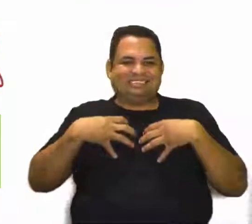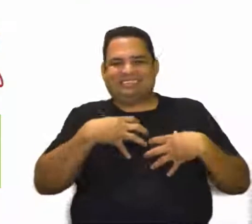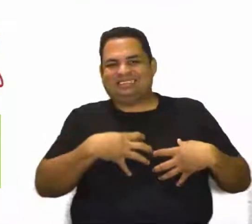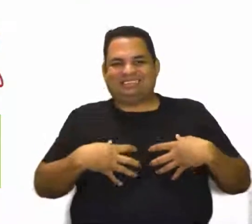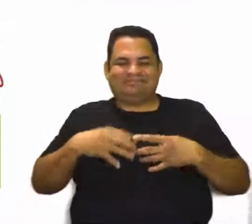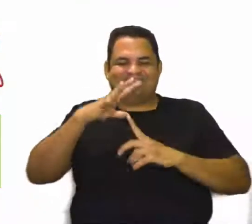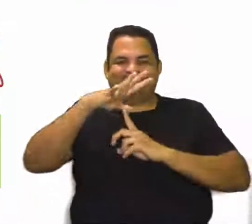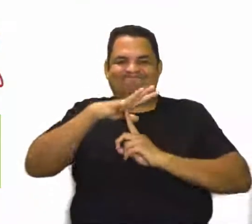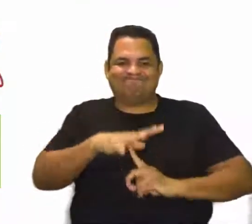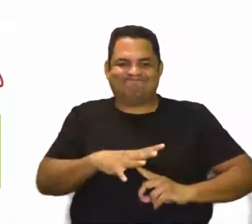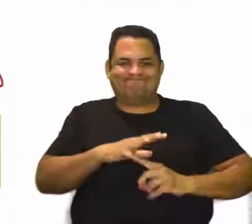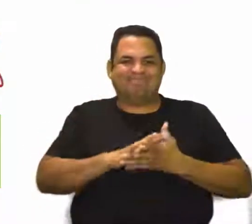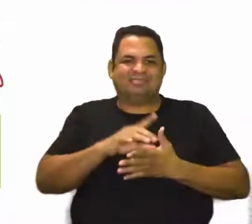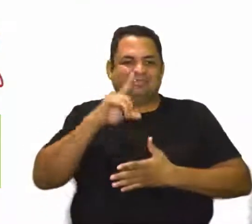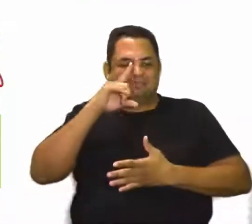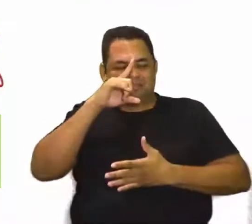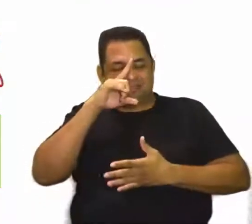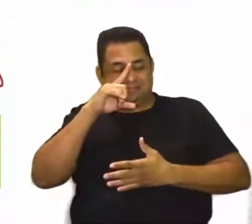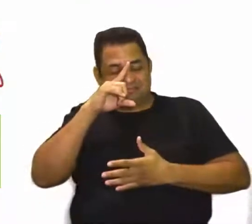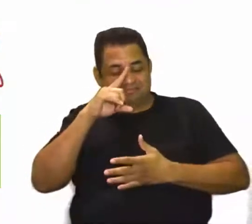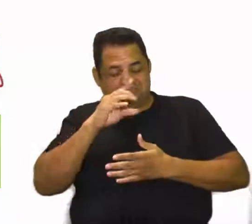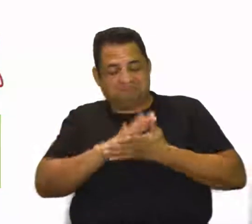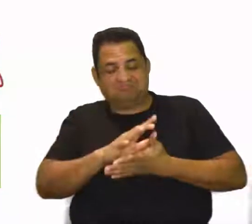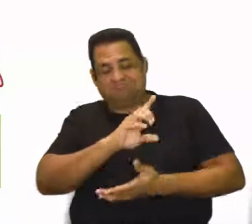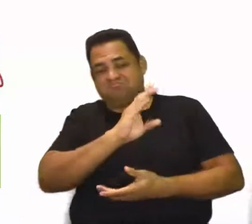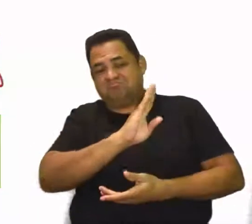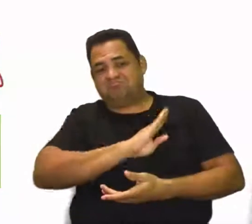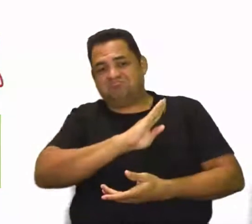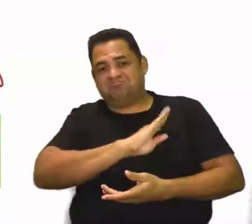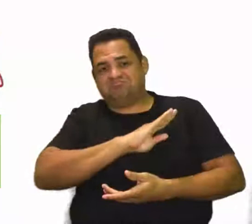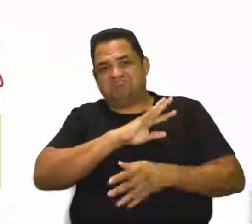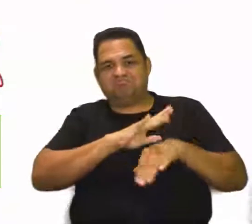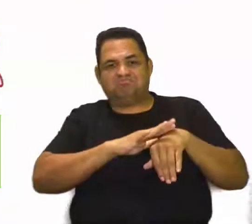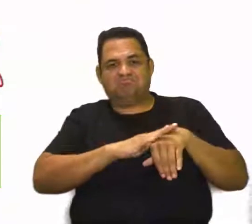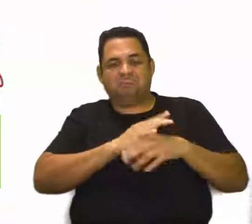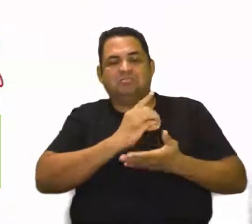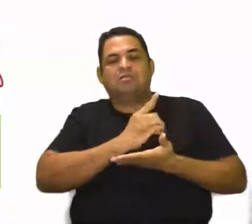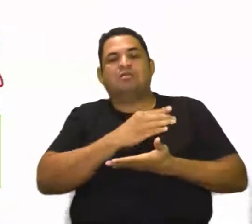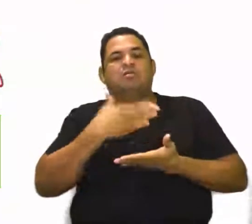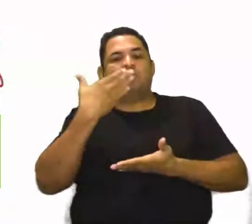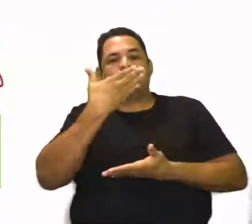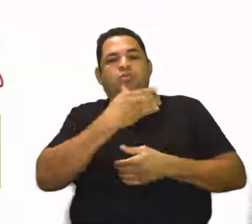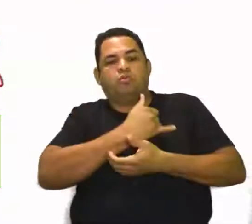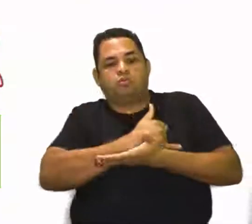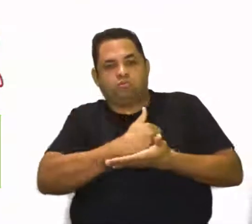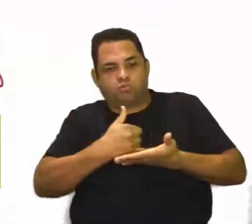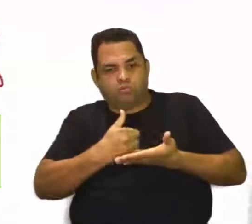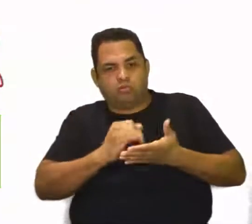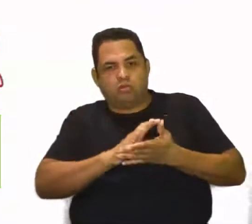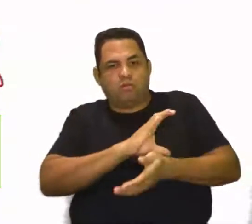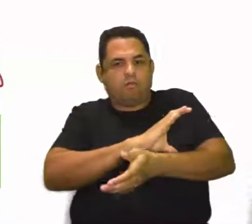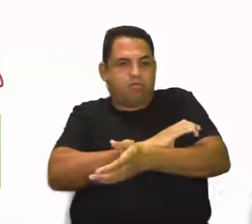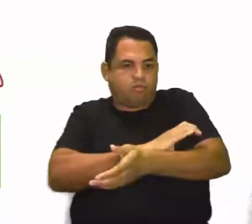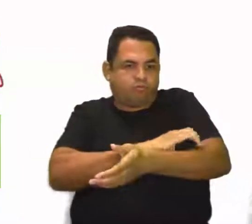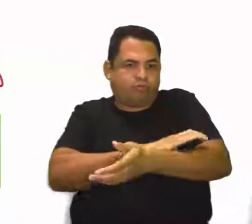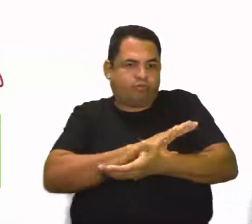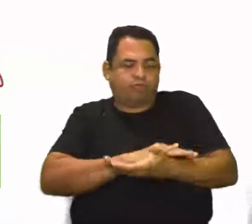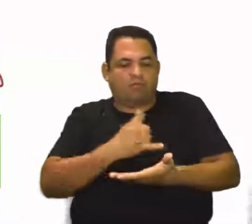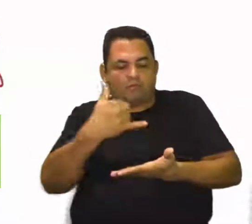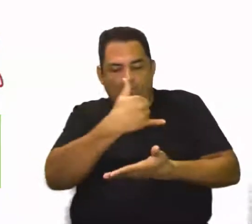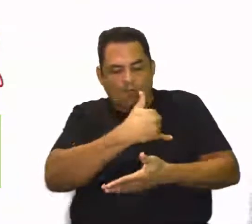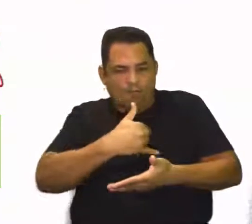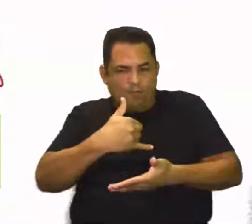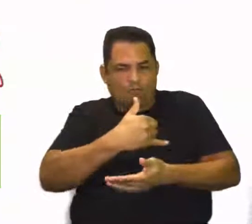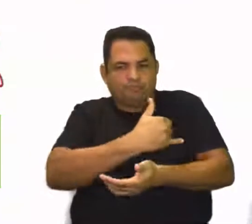de depressão, os riscos de doenças do coração, de diabetes, de pressão alta, de colesterol